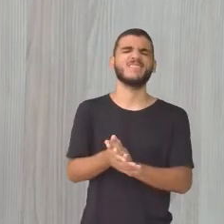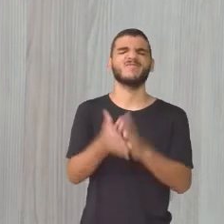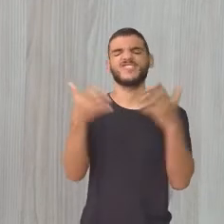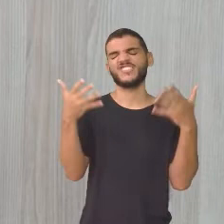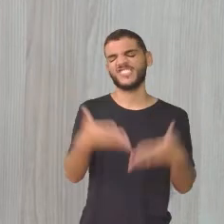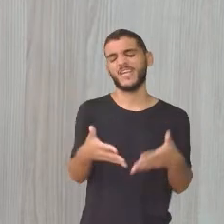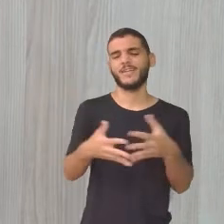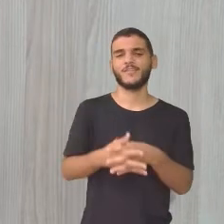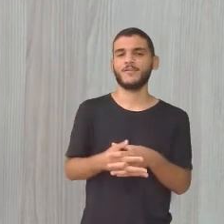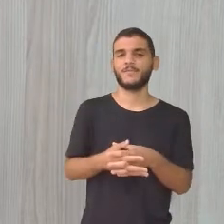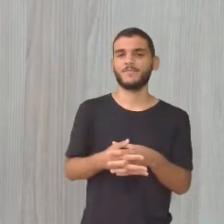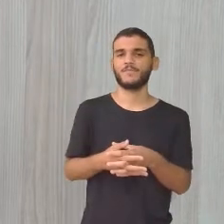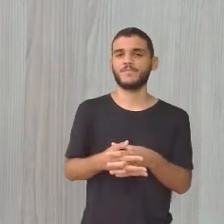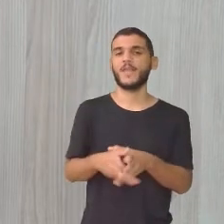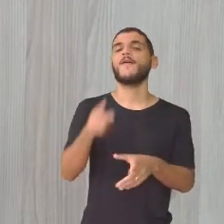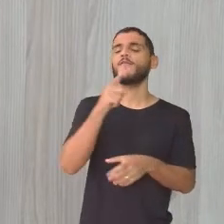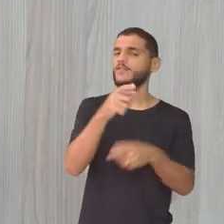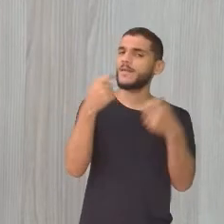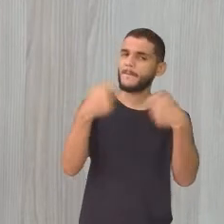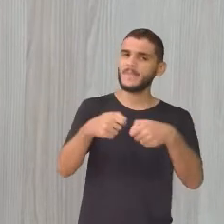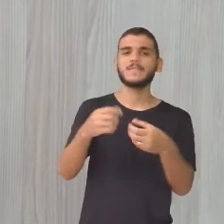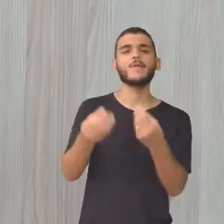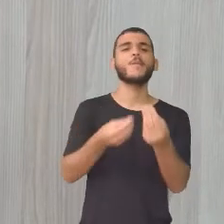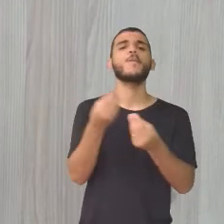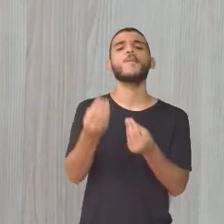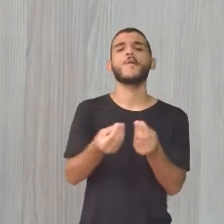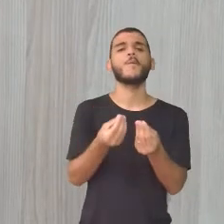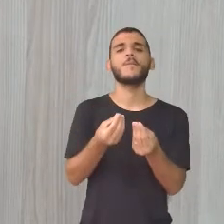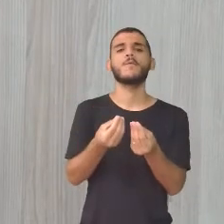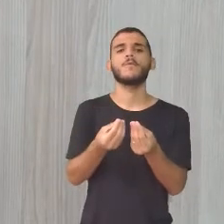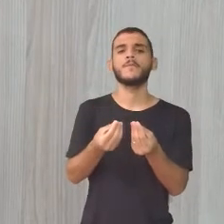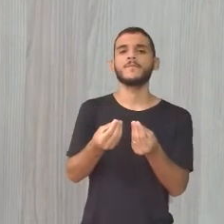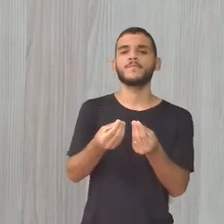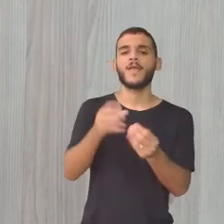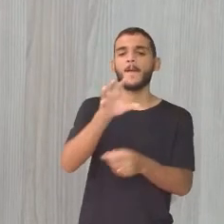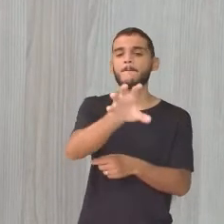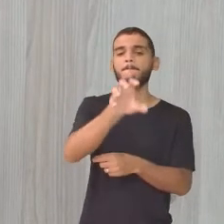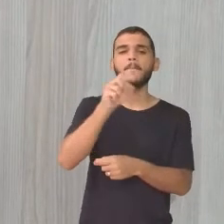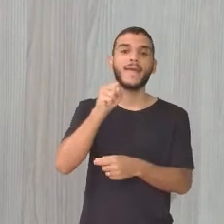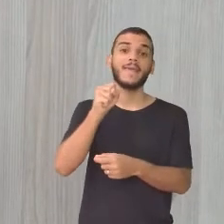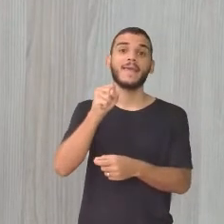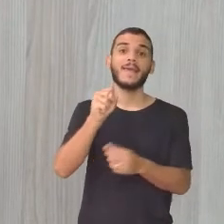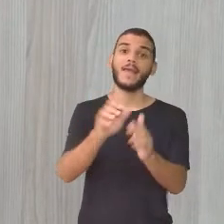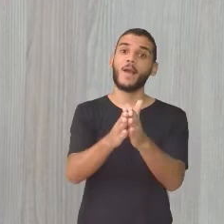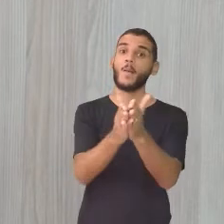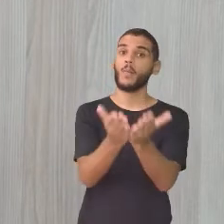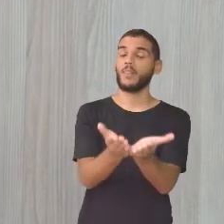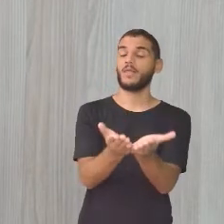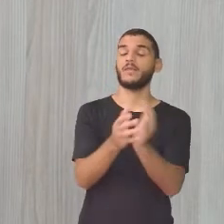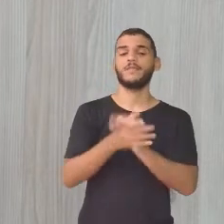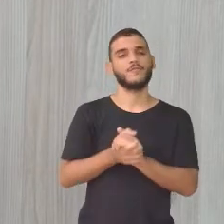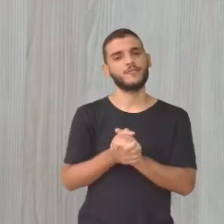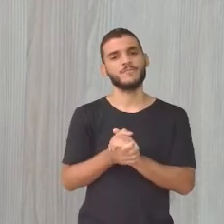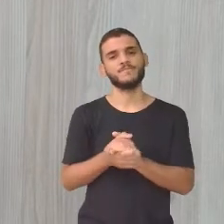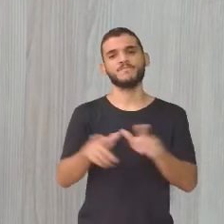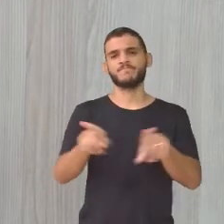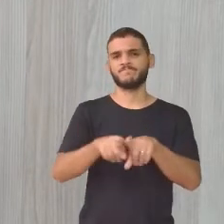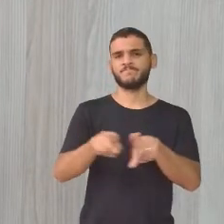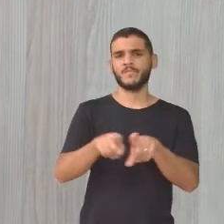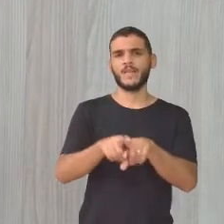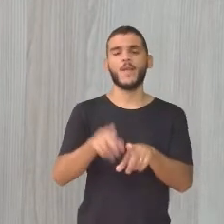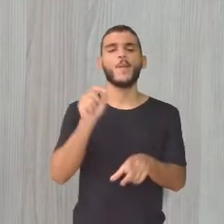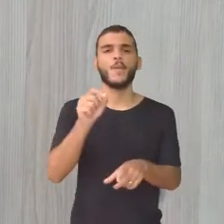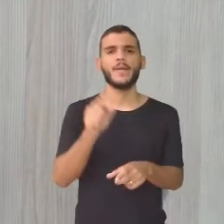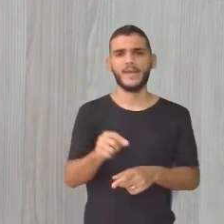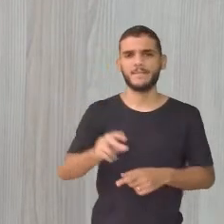até o livro, né? Pegar o livro, abrir, de repente ele tem uma história que para você seja interessante. Eu sempre claro. digo que quem não